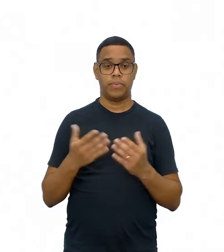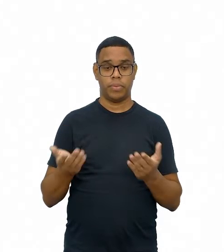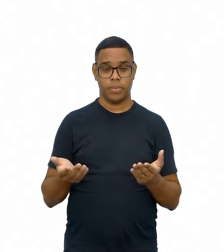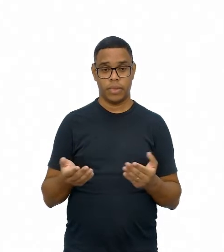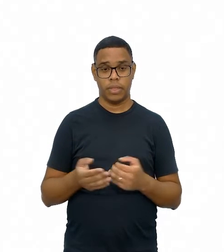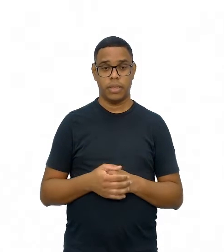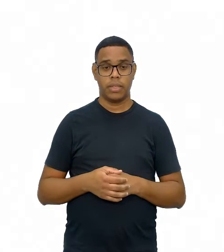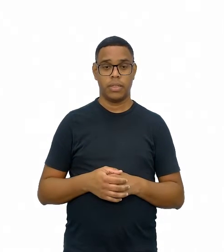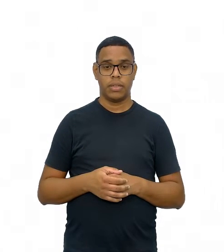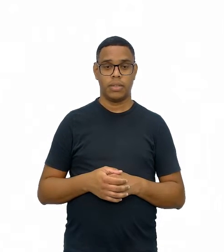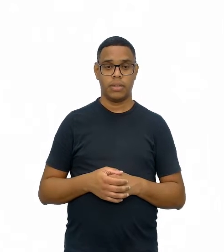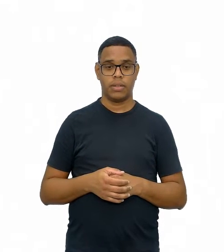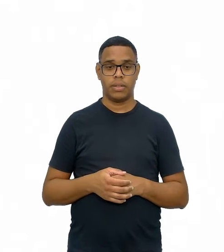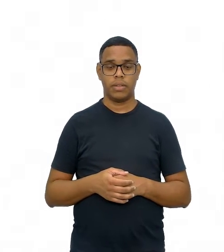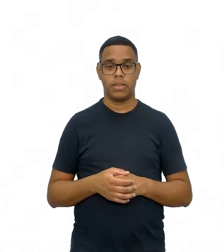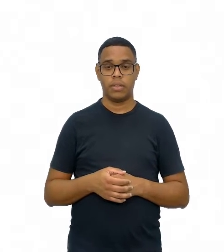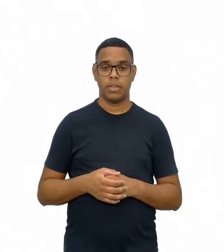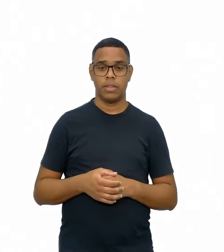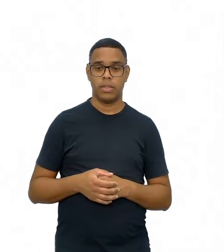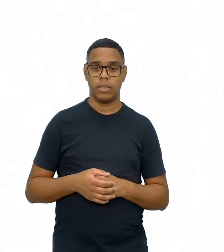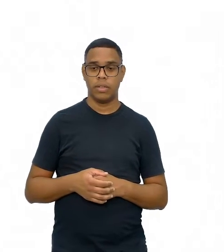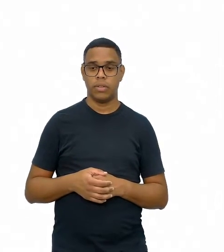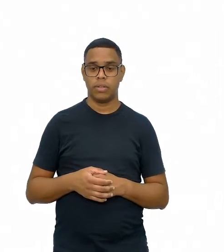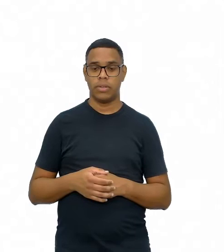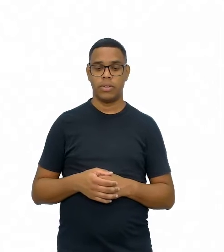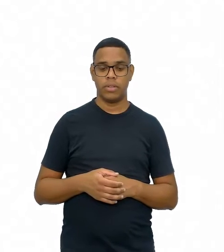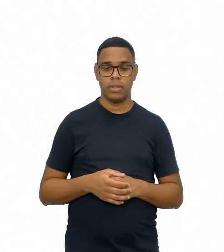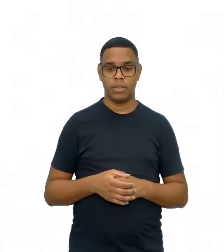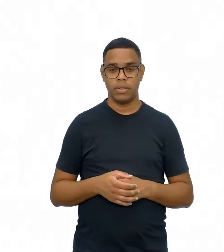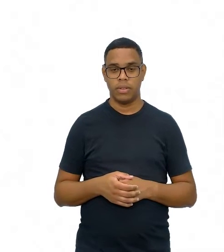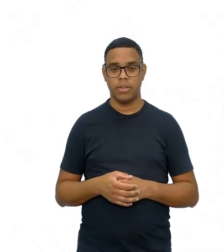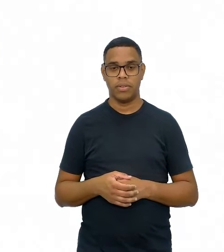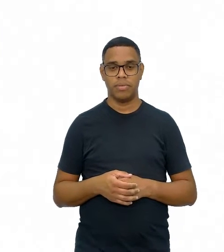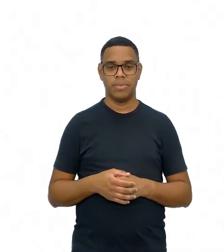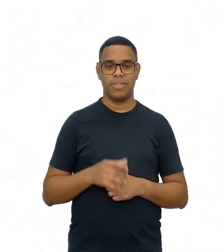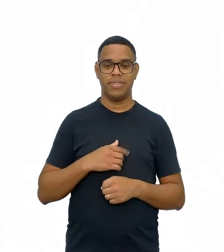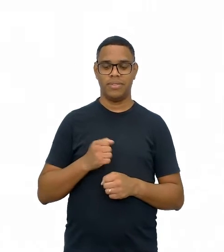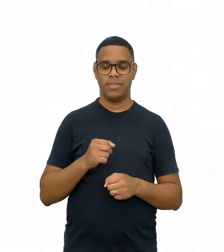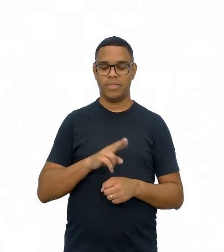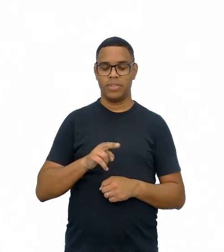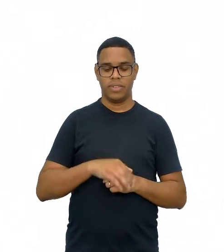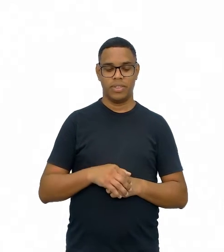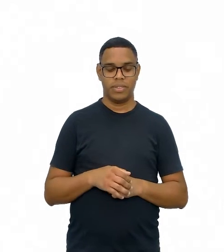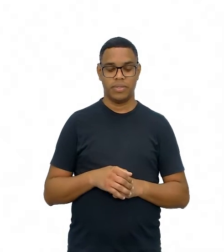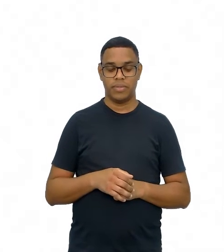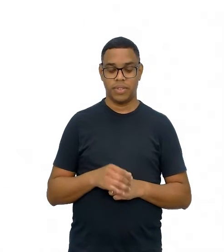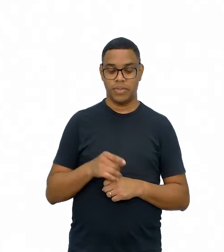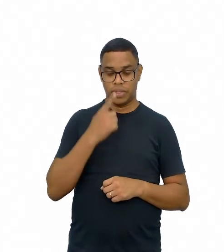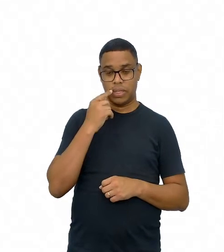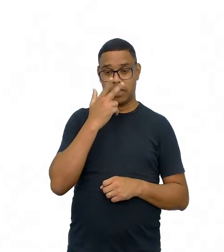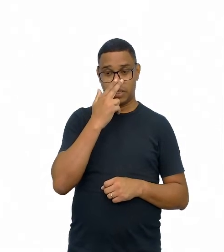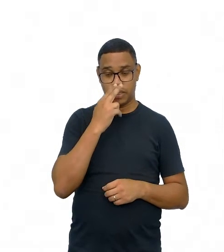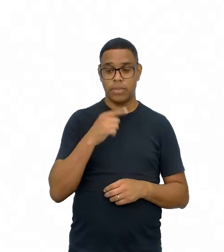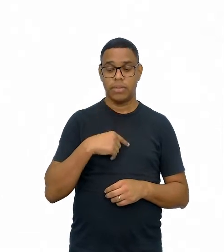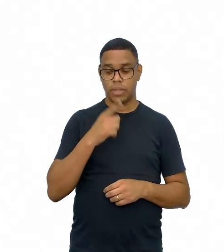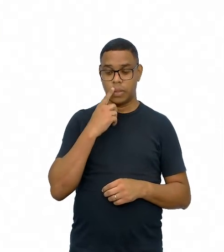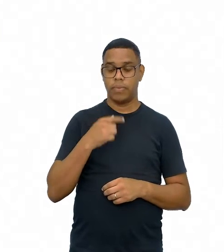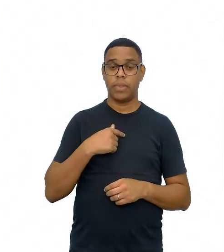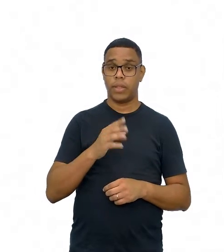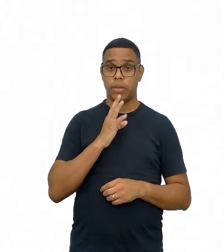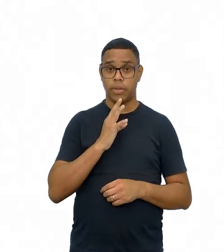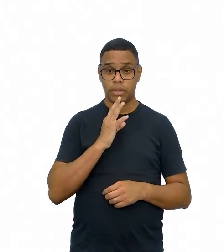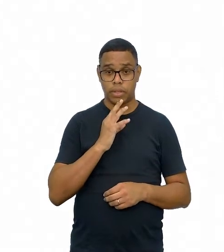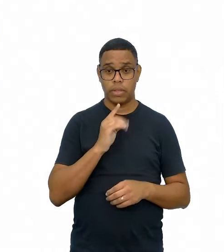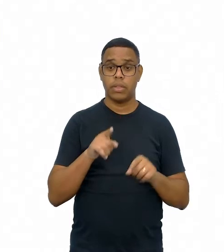caso, bem específico, utilizando a reta numérica como recurso. Então, o processo cognitivo é de